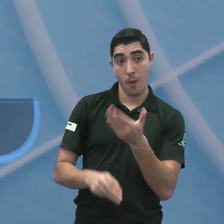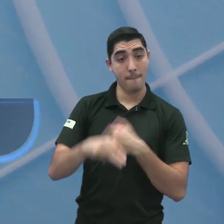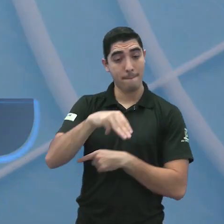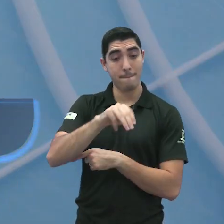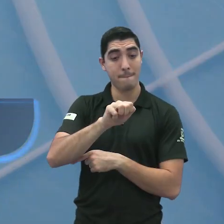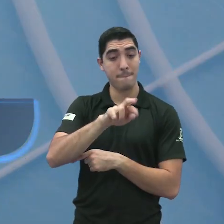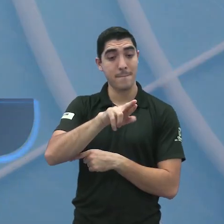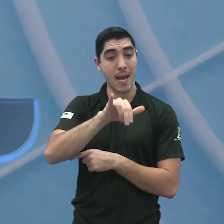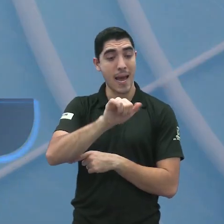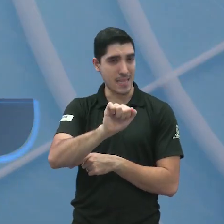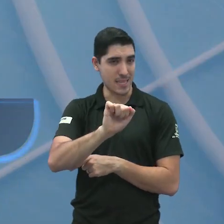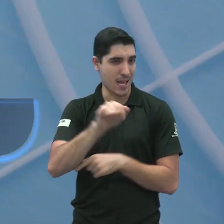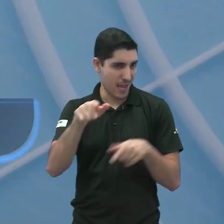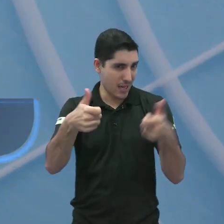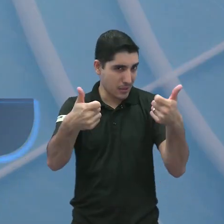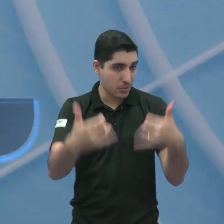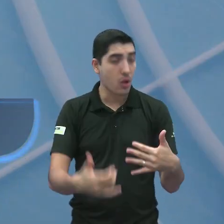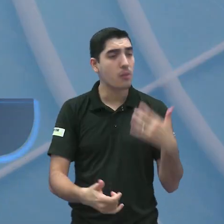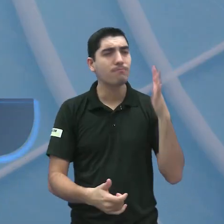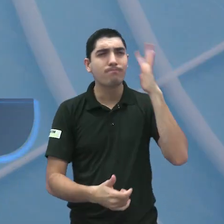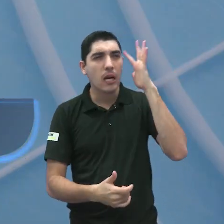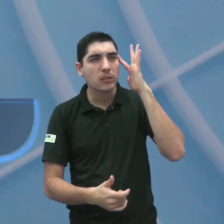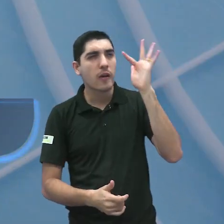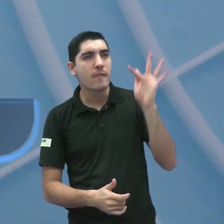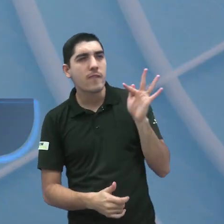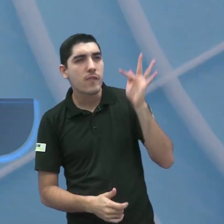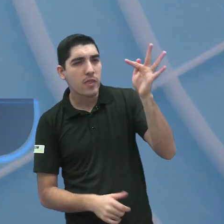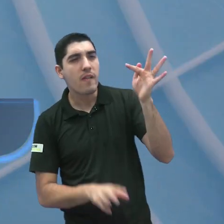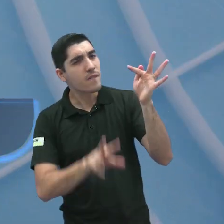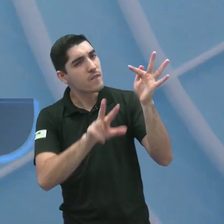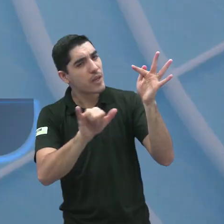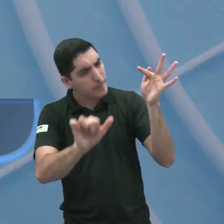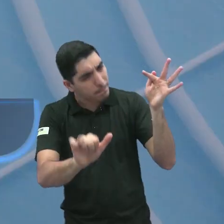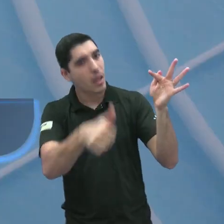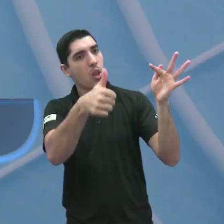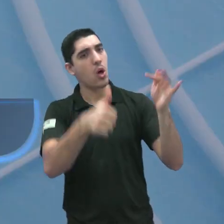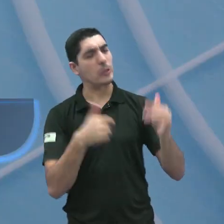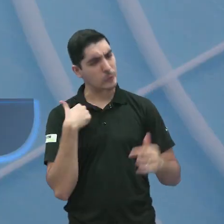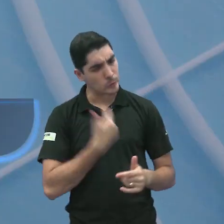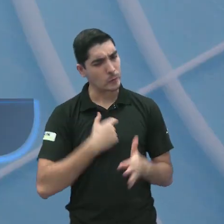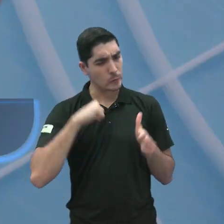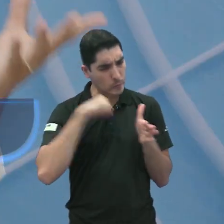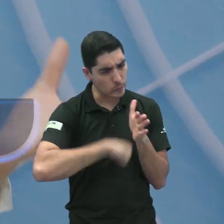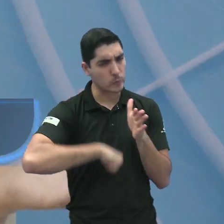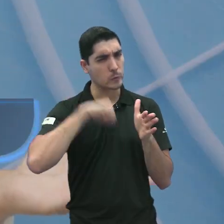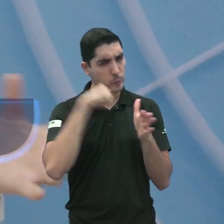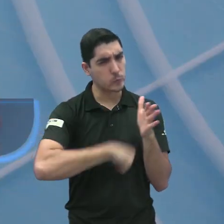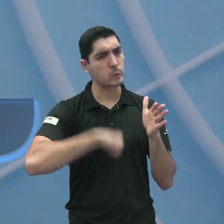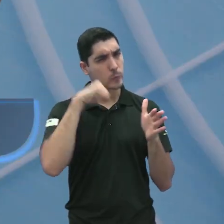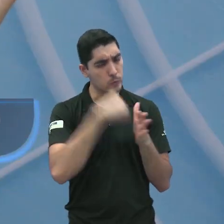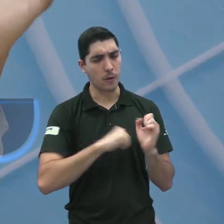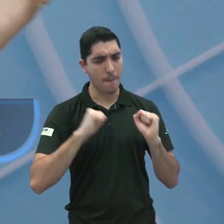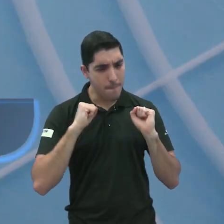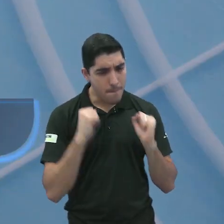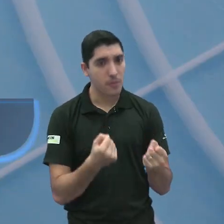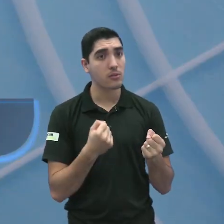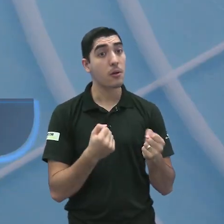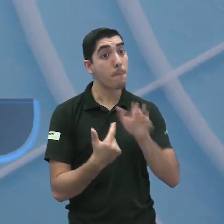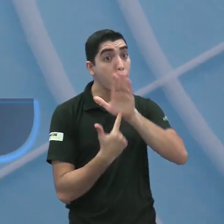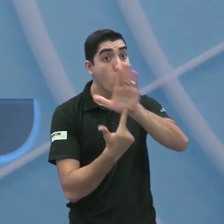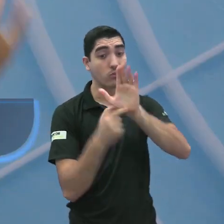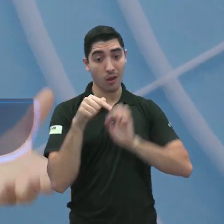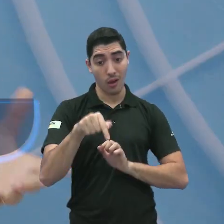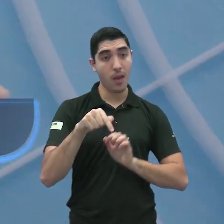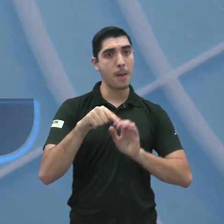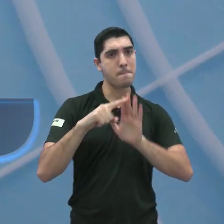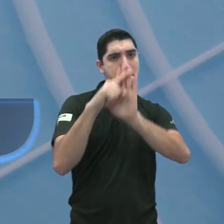a gente enxerga um futuro melhor. Então, vamos batalhar por isso, vamos demonstrar, né, por pesquisas,